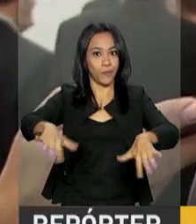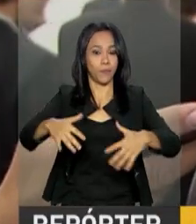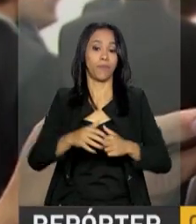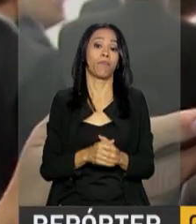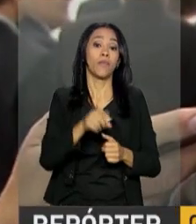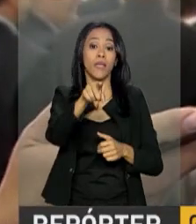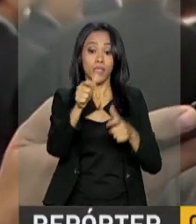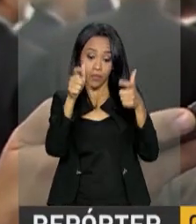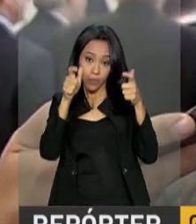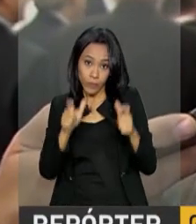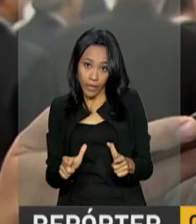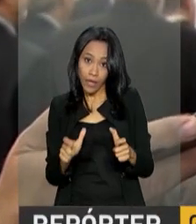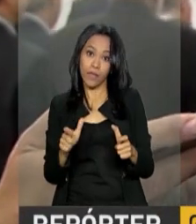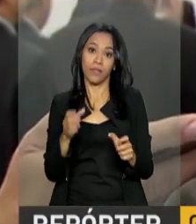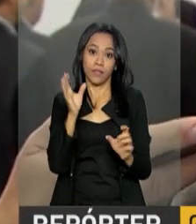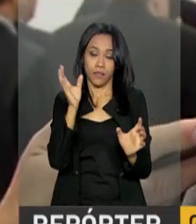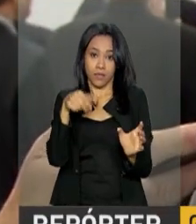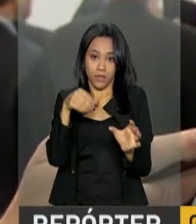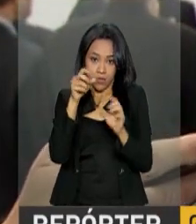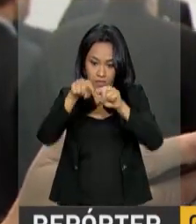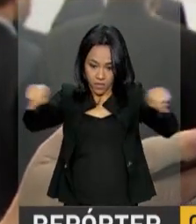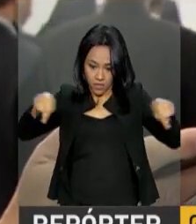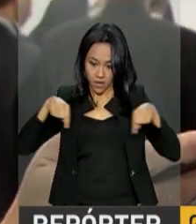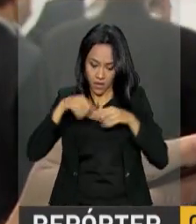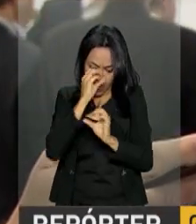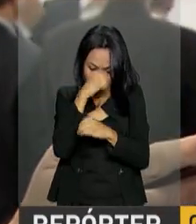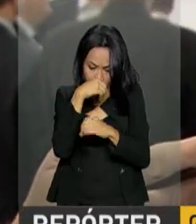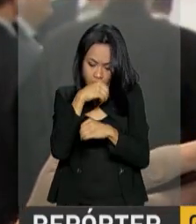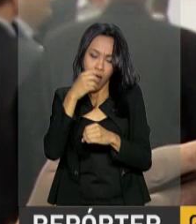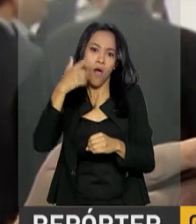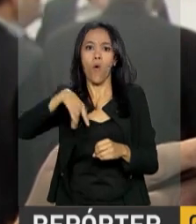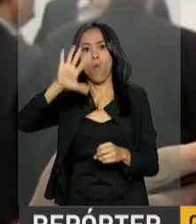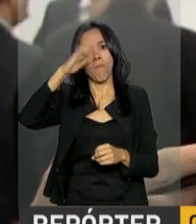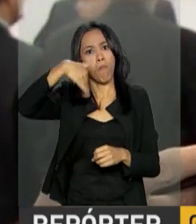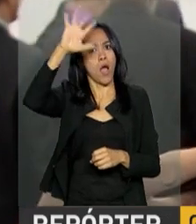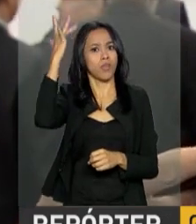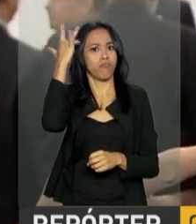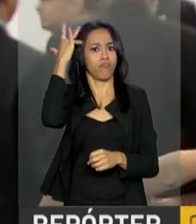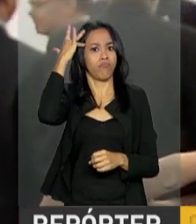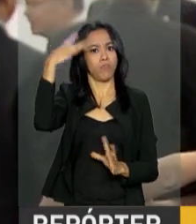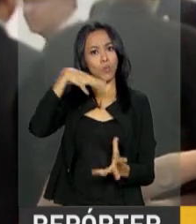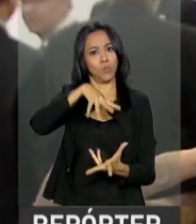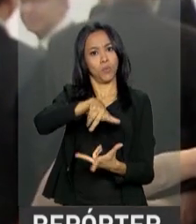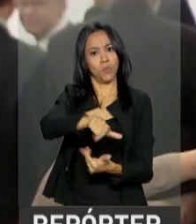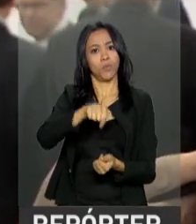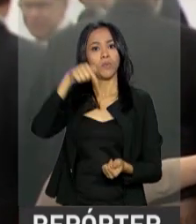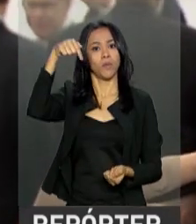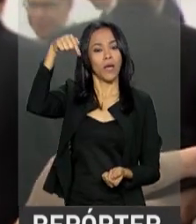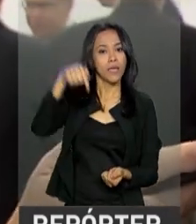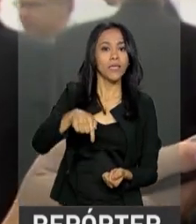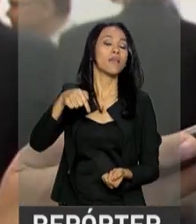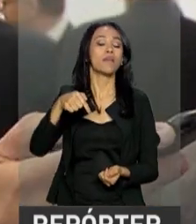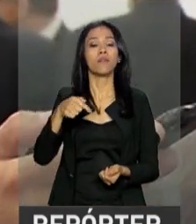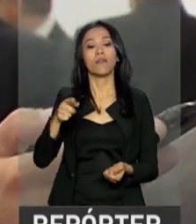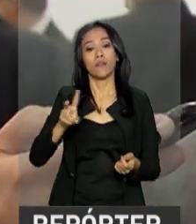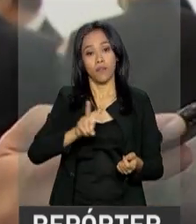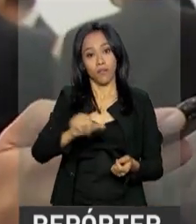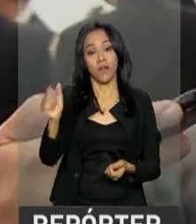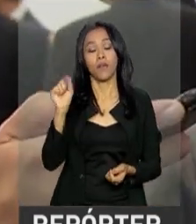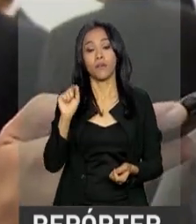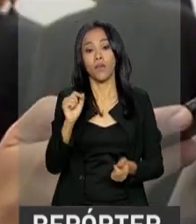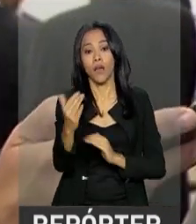nanotecnologia será um dos mais avançados do mundo ele terá condições aqui de emprestar com o seu trabalho o